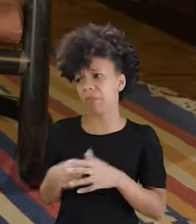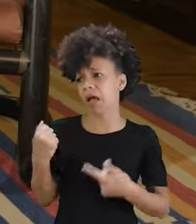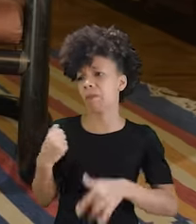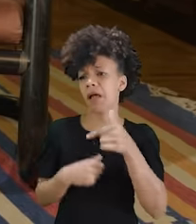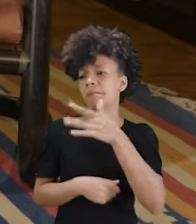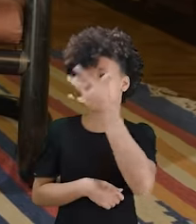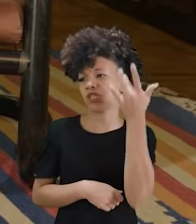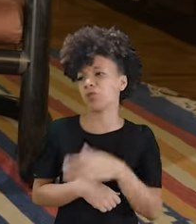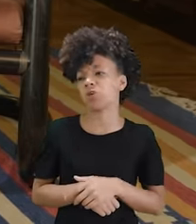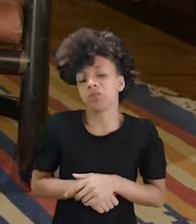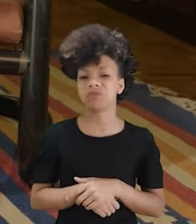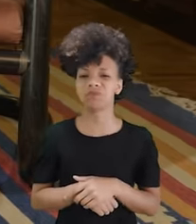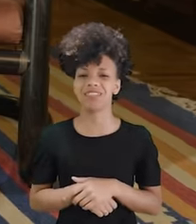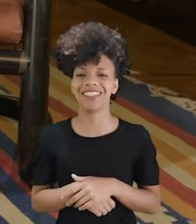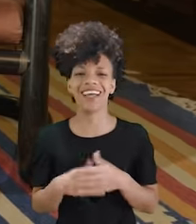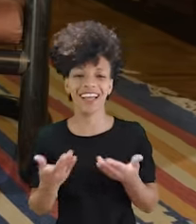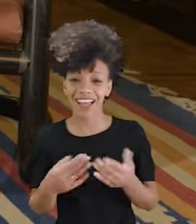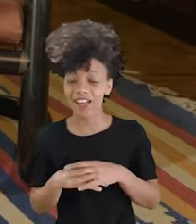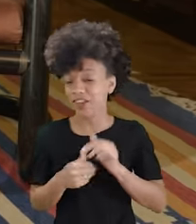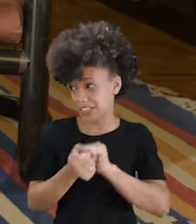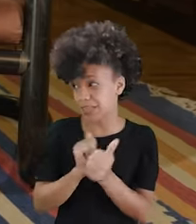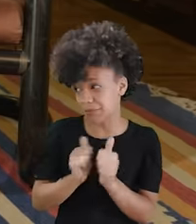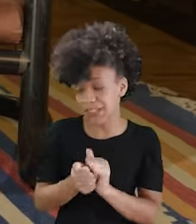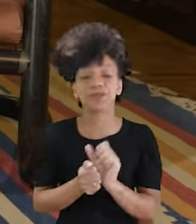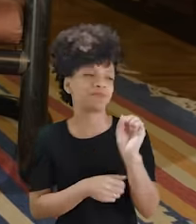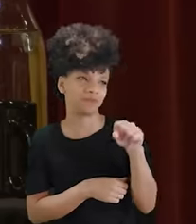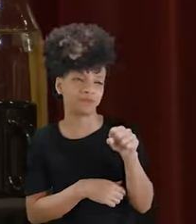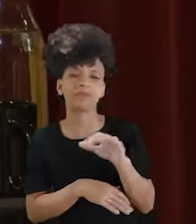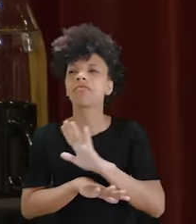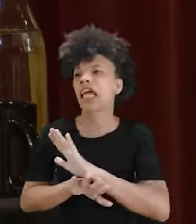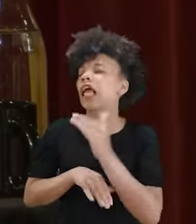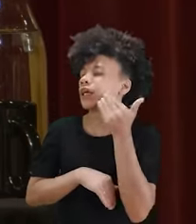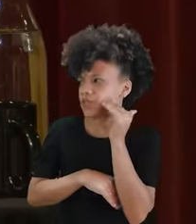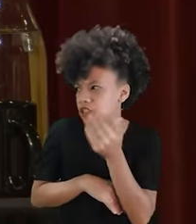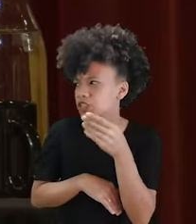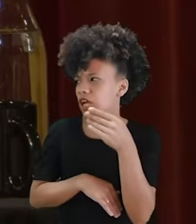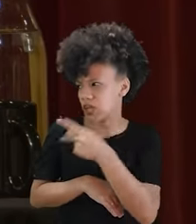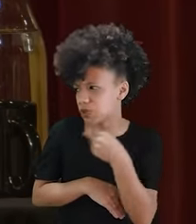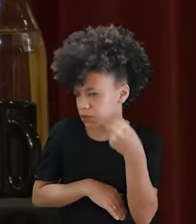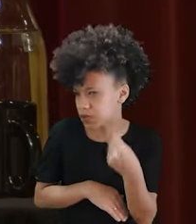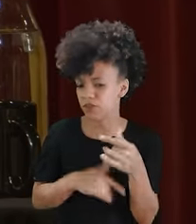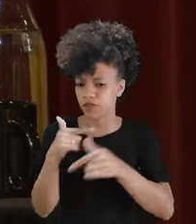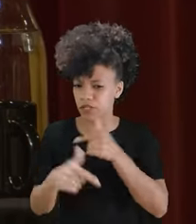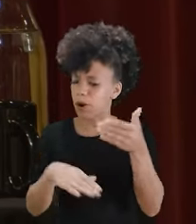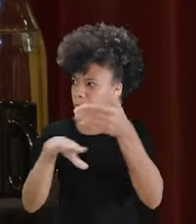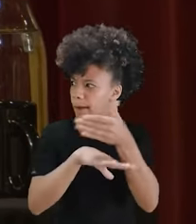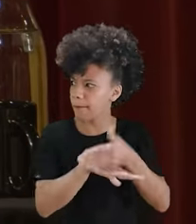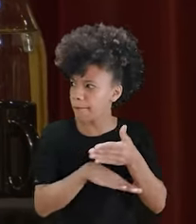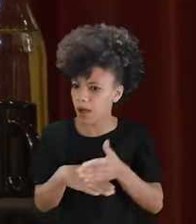faz um dia aí para 7 mil isso né exatamente você adaptar eu entendi a sua história você